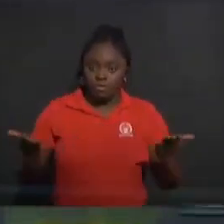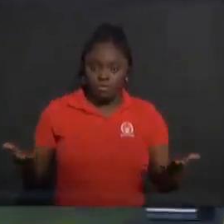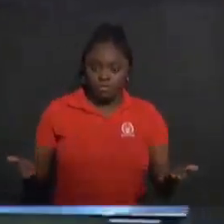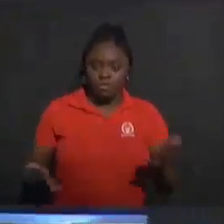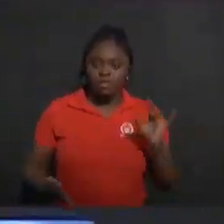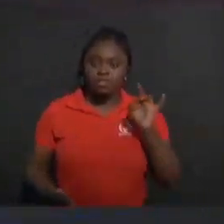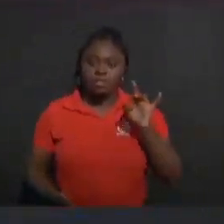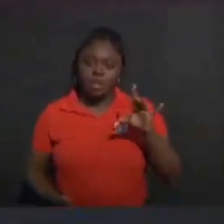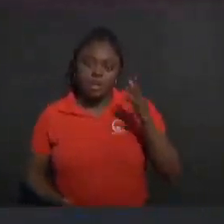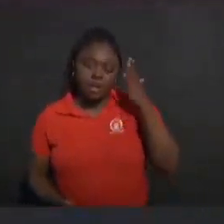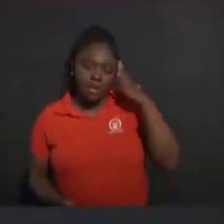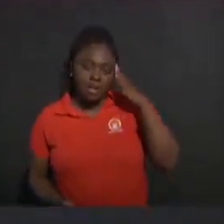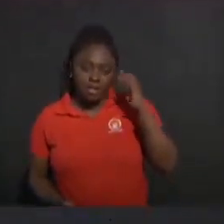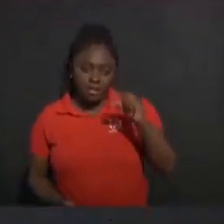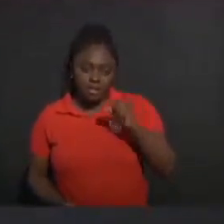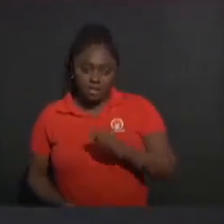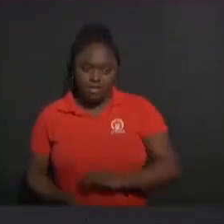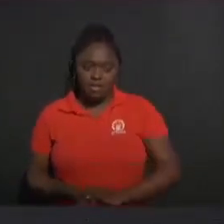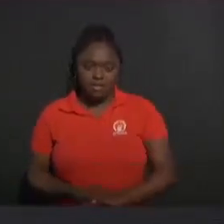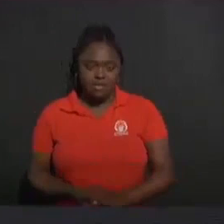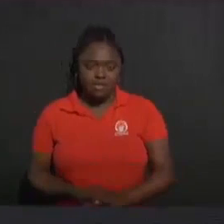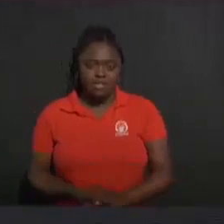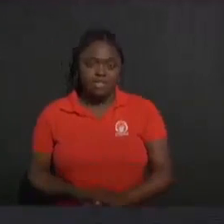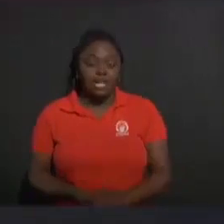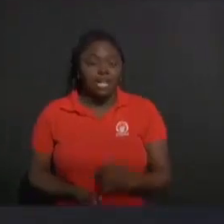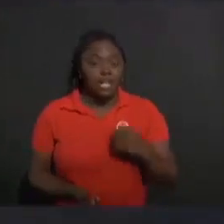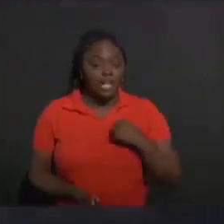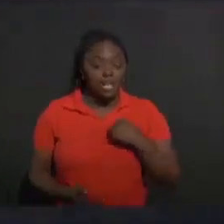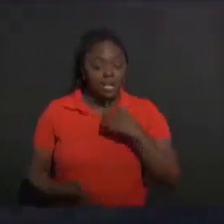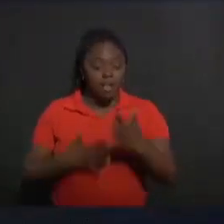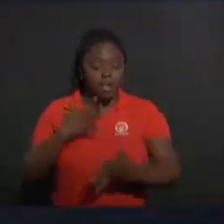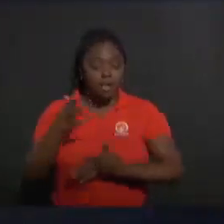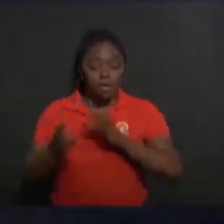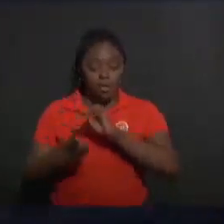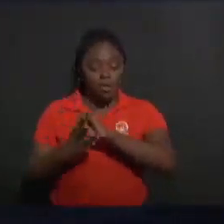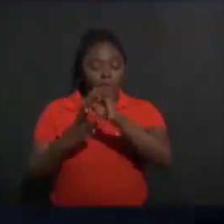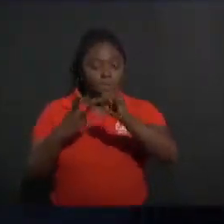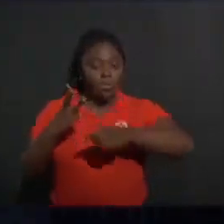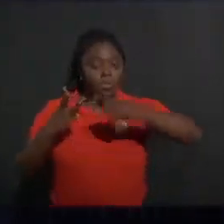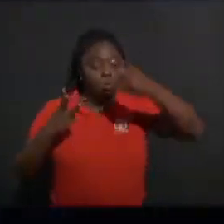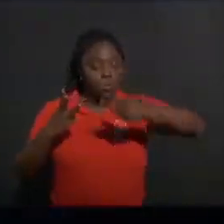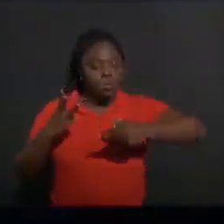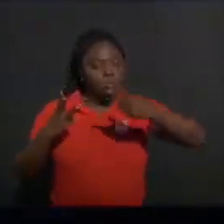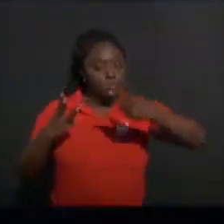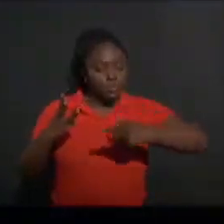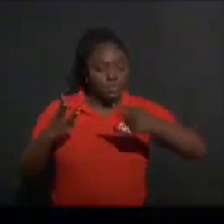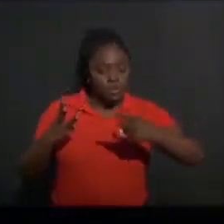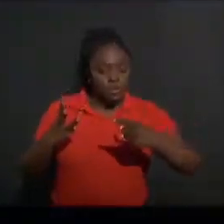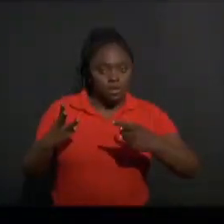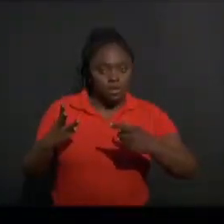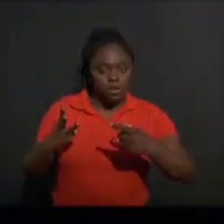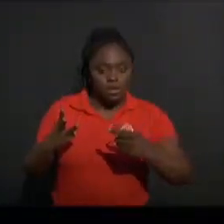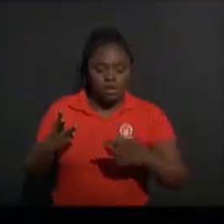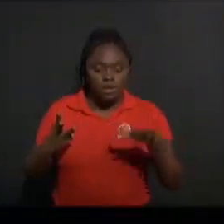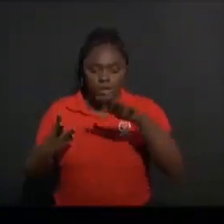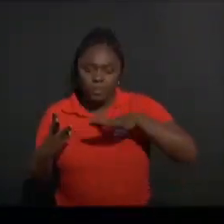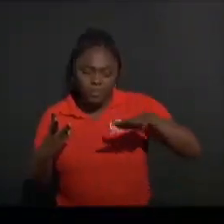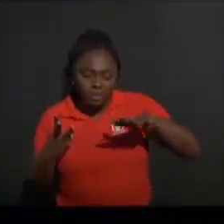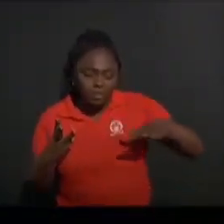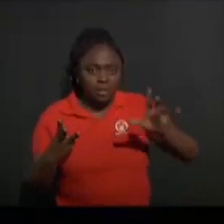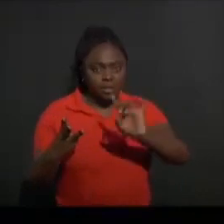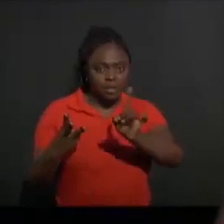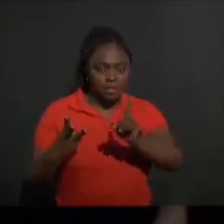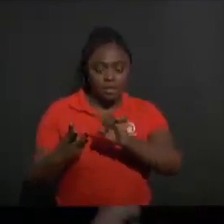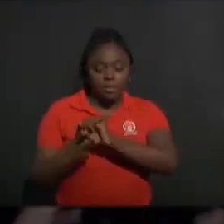gostinho. Eu vou falar os três lugares mais prováveis. Lugares que eu falo não é geográfico, não. As